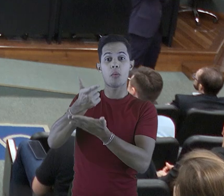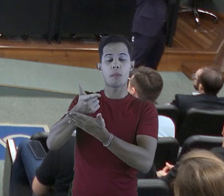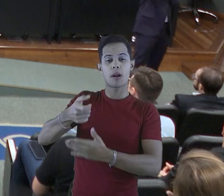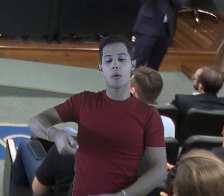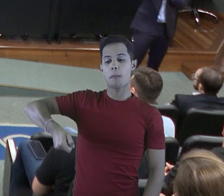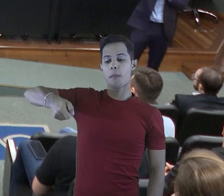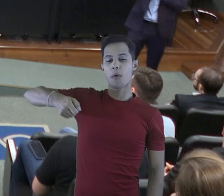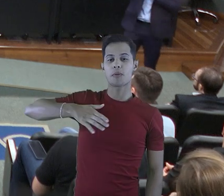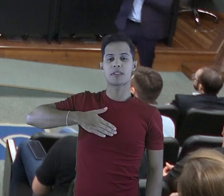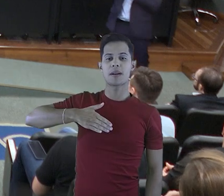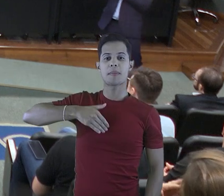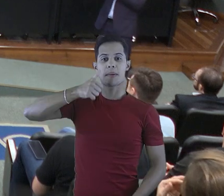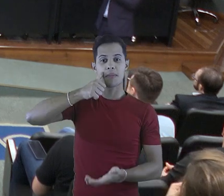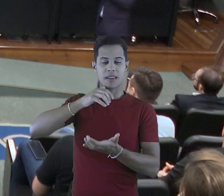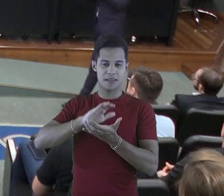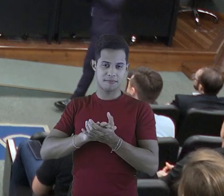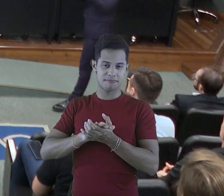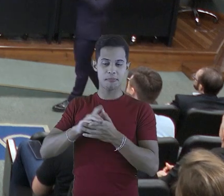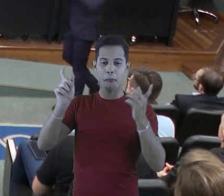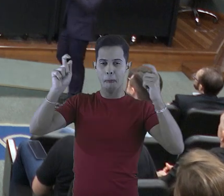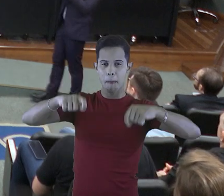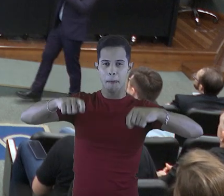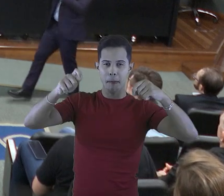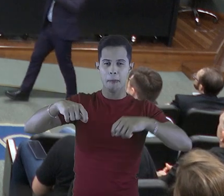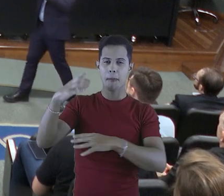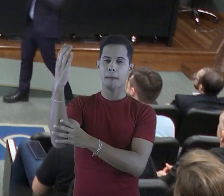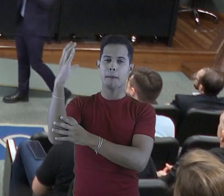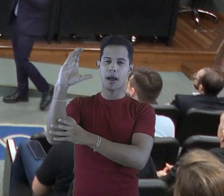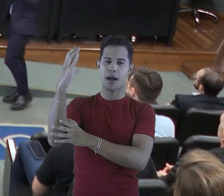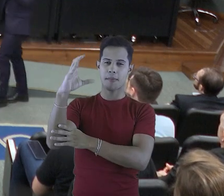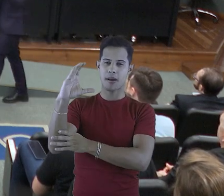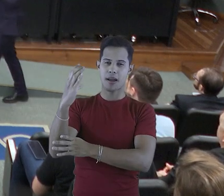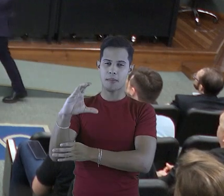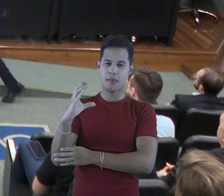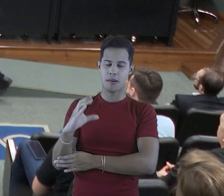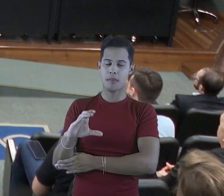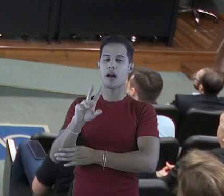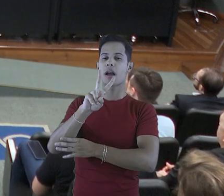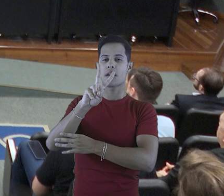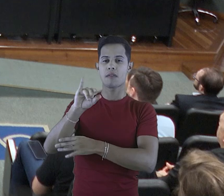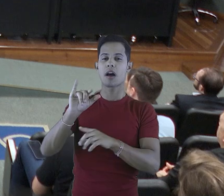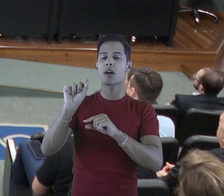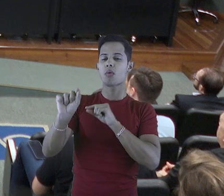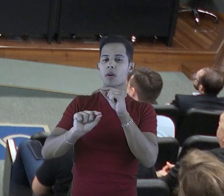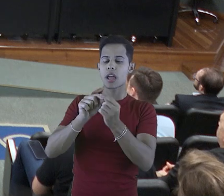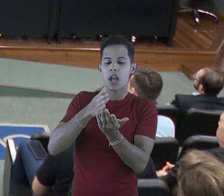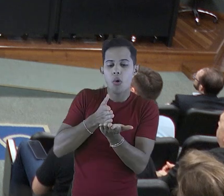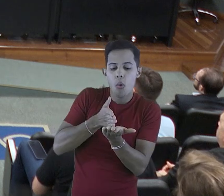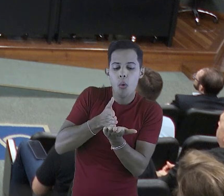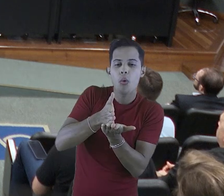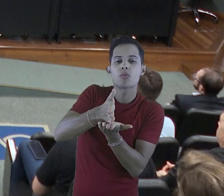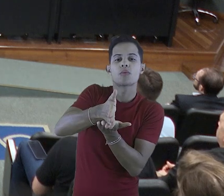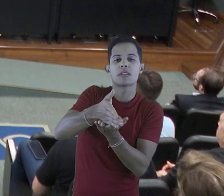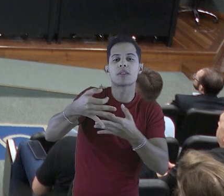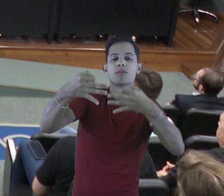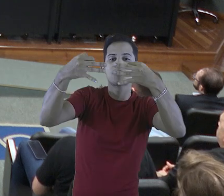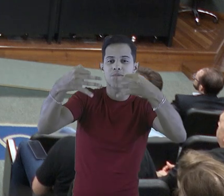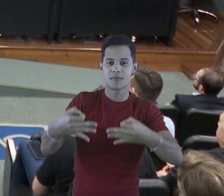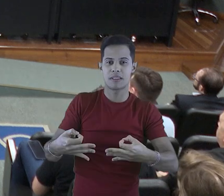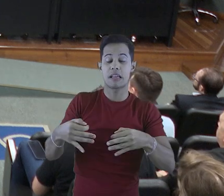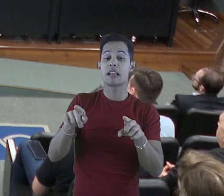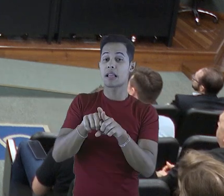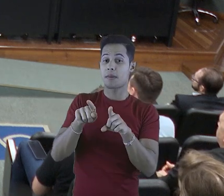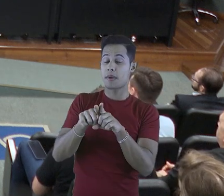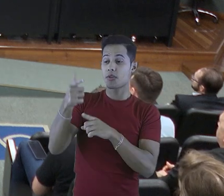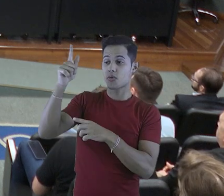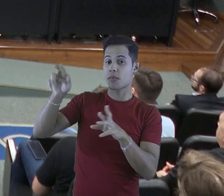as possibilidades de bolsa. E daí, claro que por essa captação, ele aliena essa captação por meio do quê? De